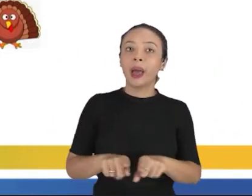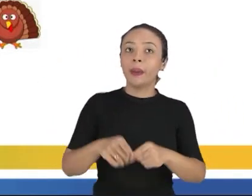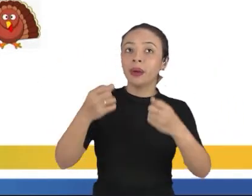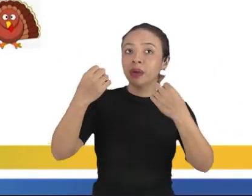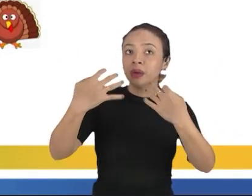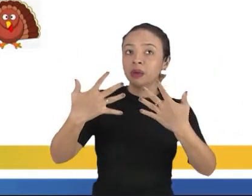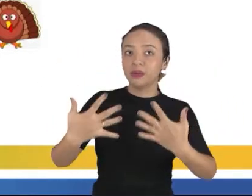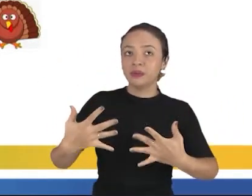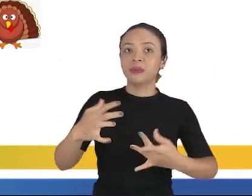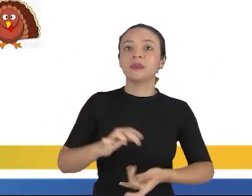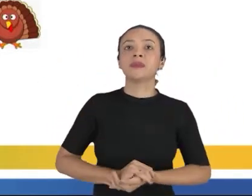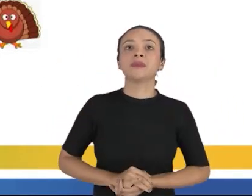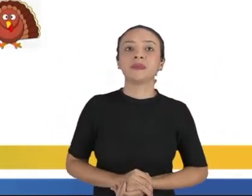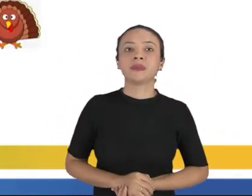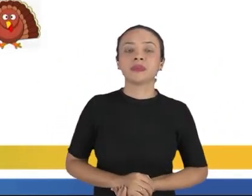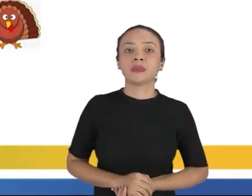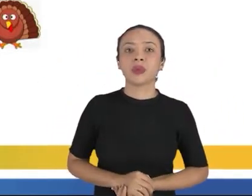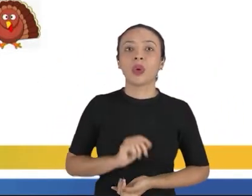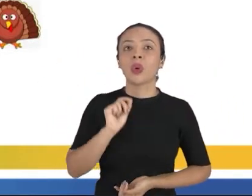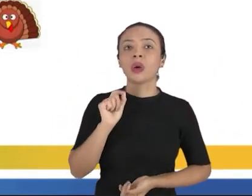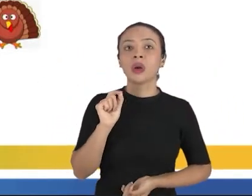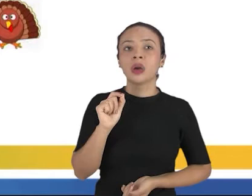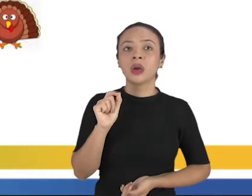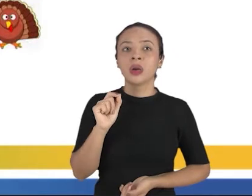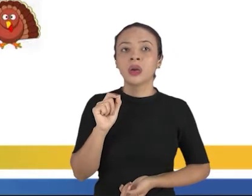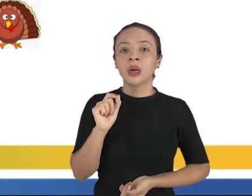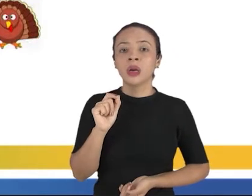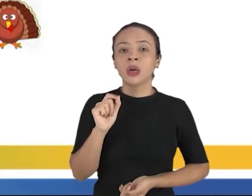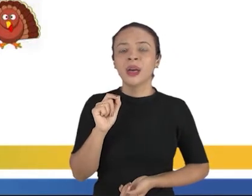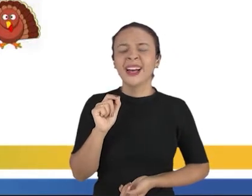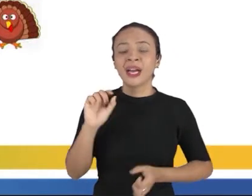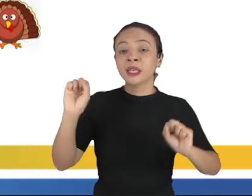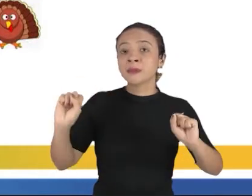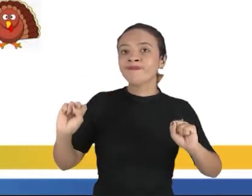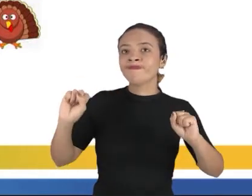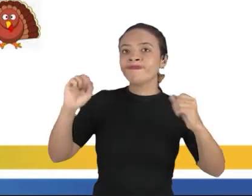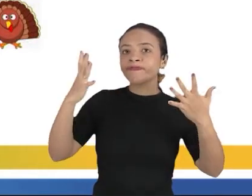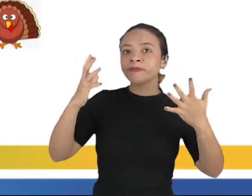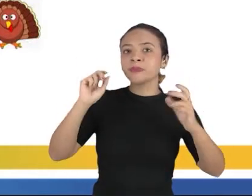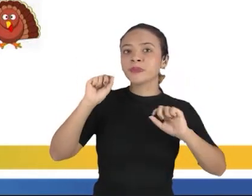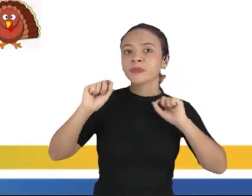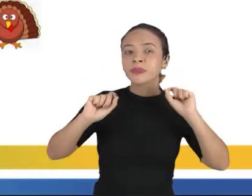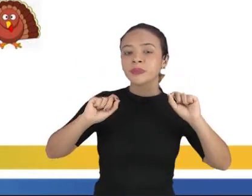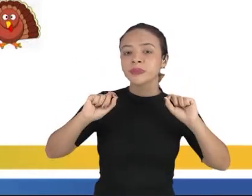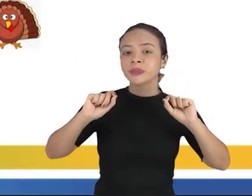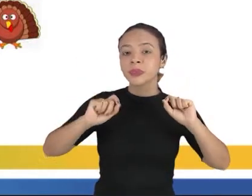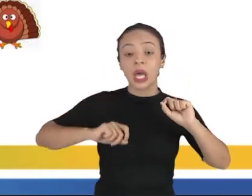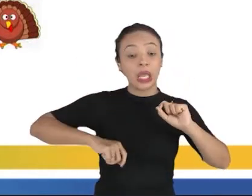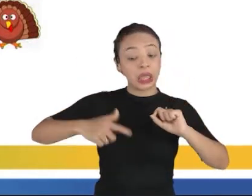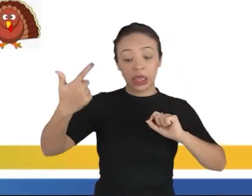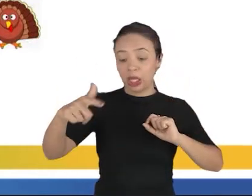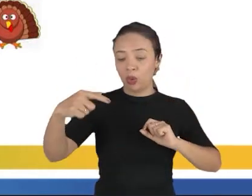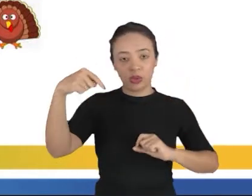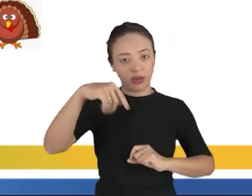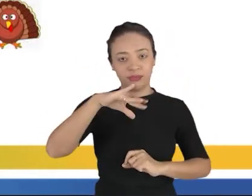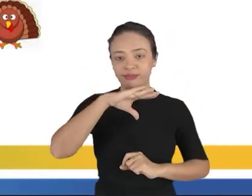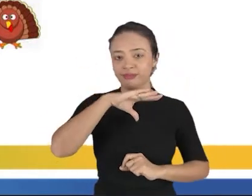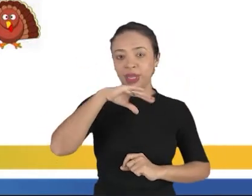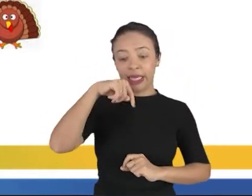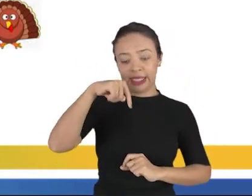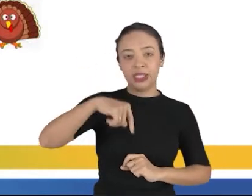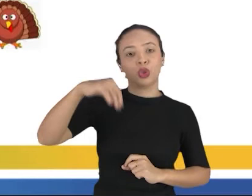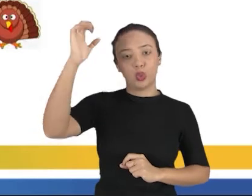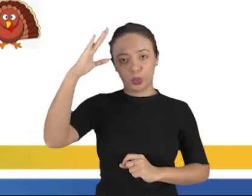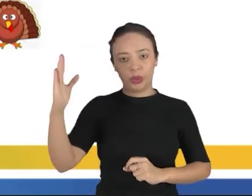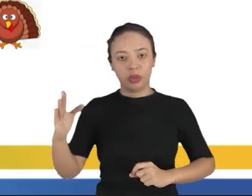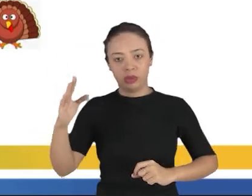sobre Thanksgiving. Thanksgiving, pessoal, é uma daquelas celebrações que não são celebradas aqui no Brasil. Ela não é